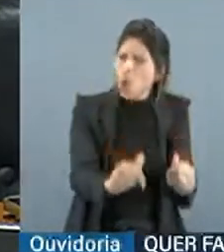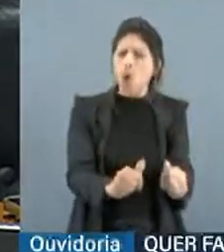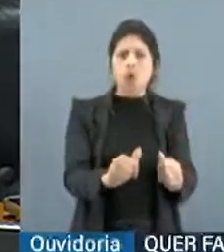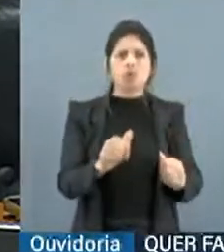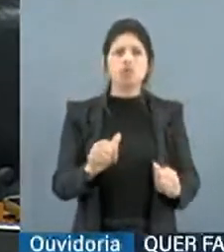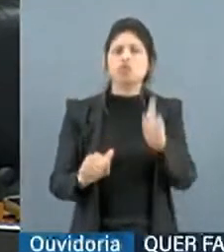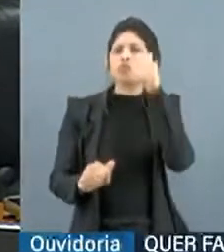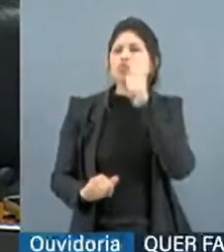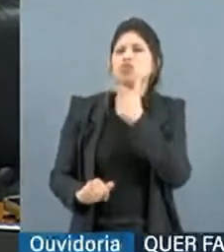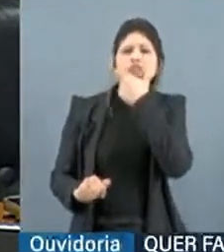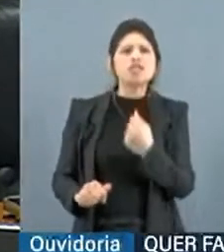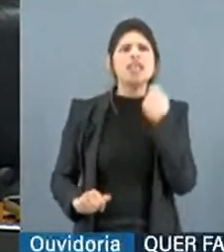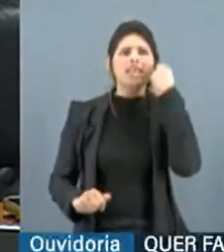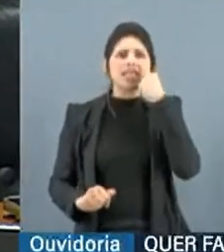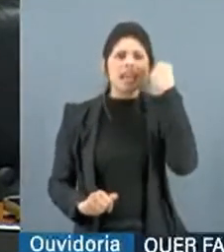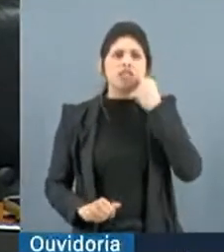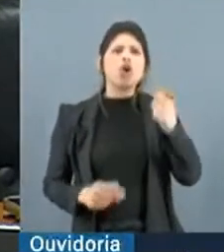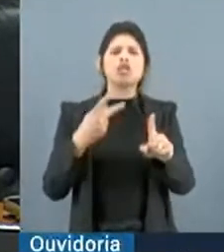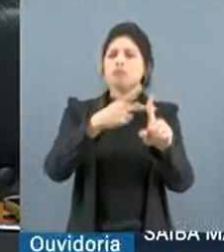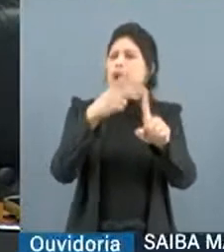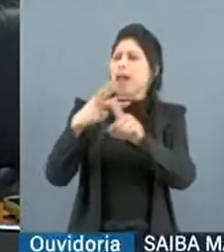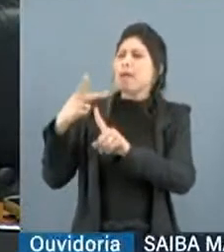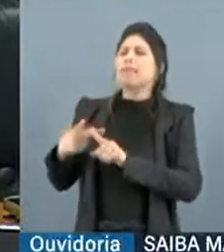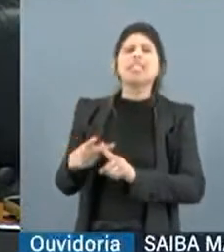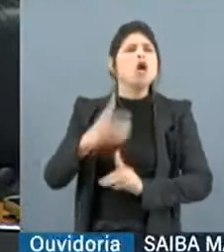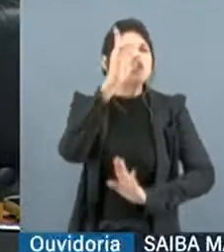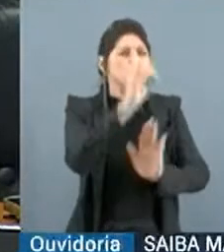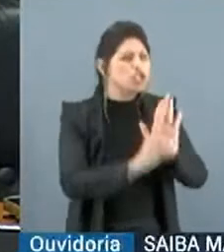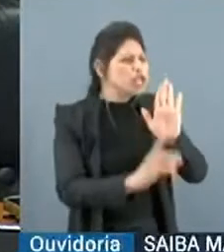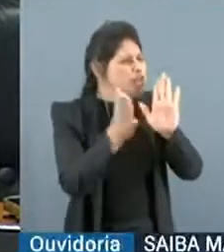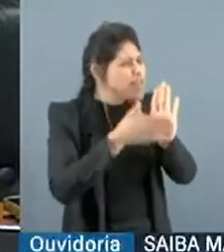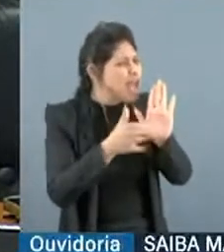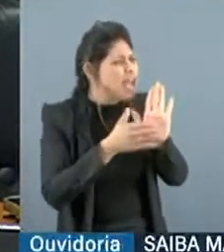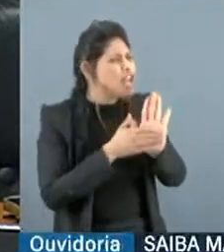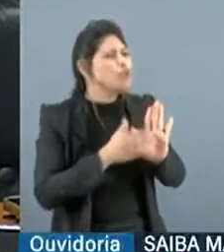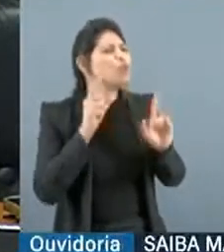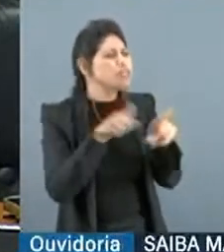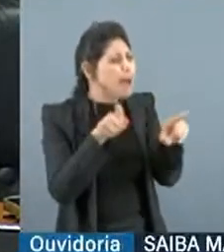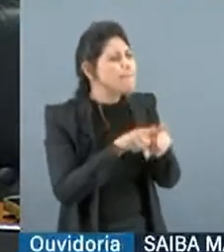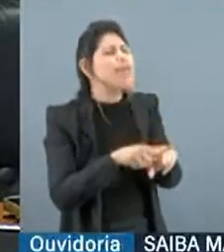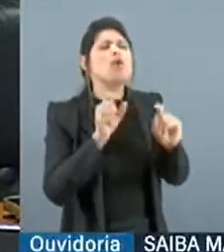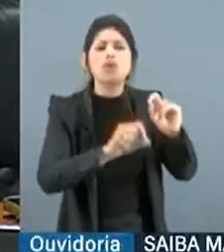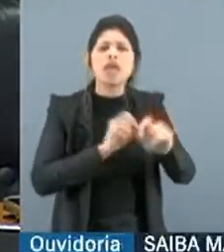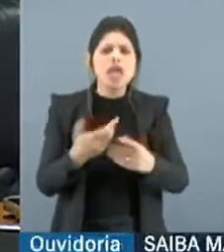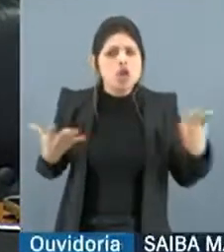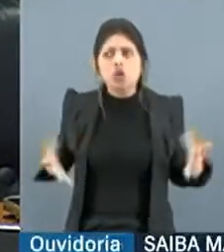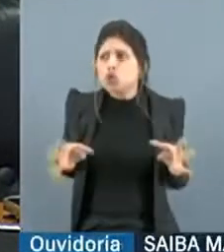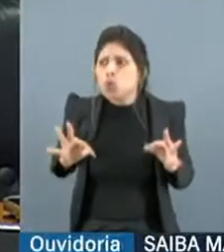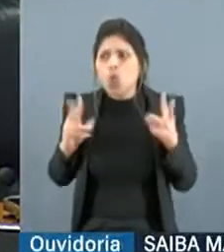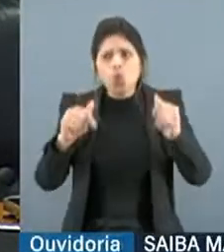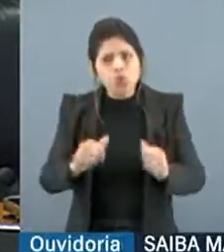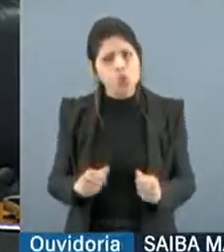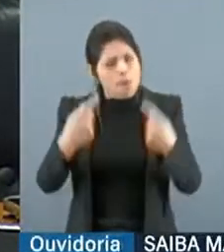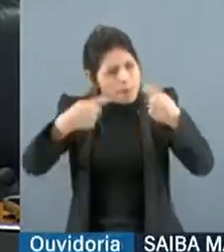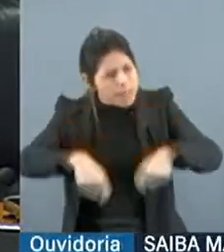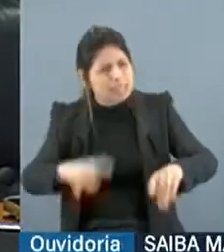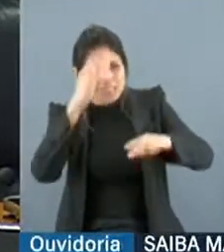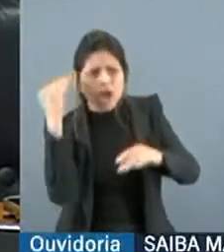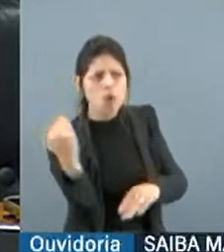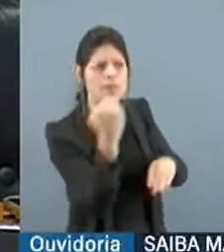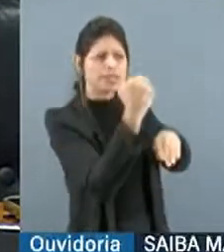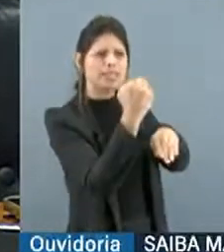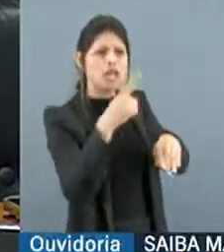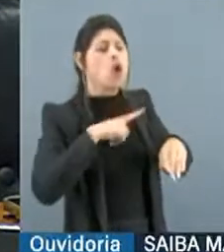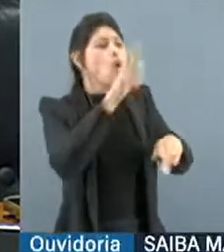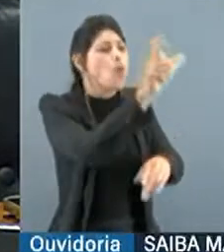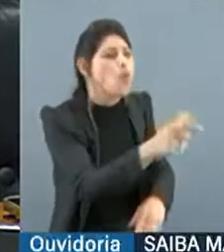todos os senadores e parlamentares. O direito devido ao processo legal está sendo rasgado do Brasil. Um homem que tem